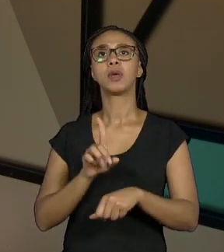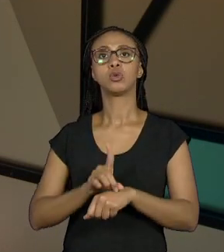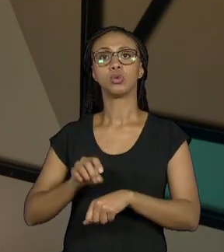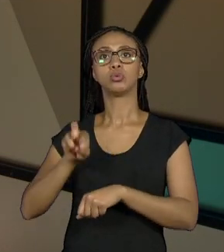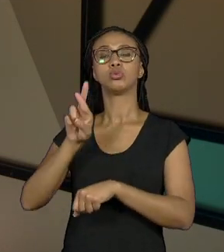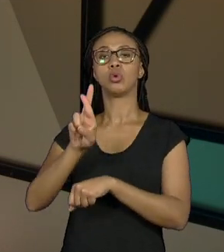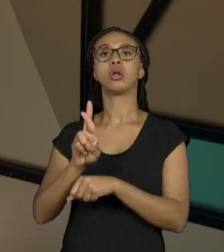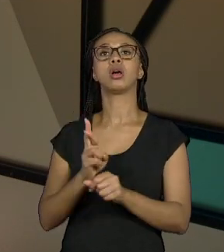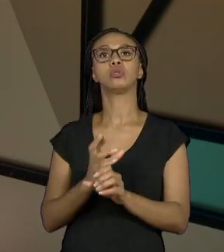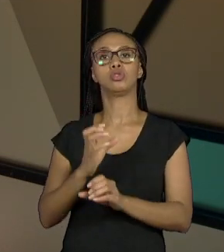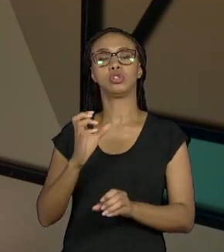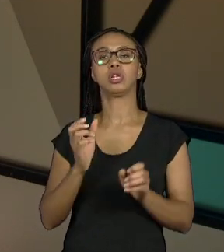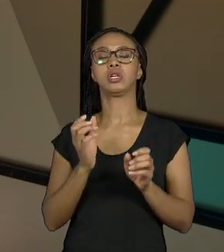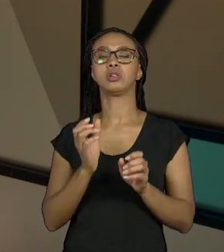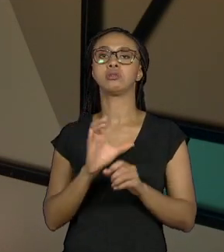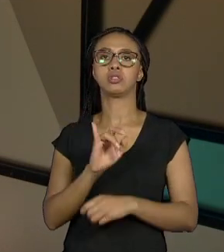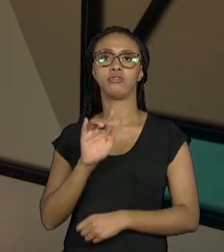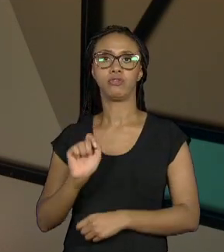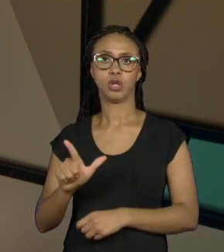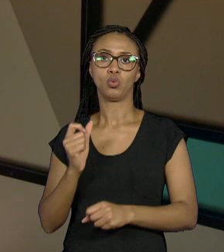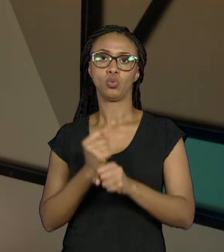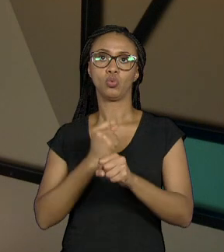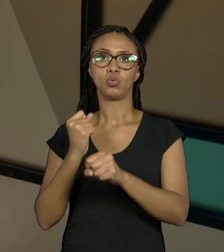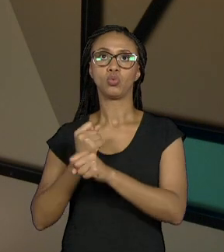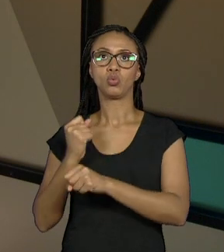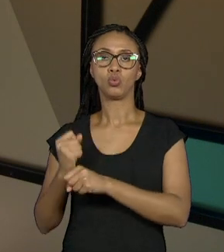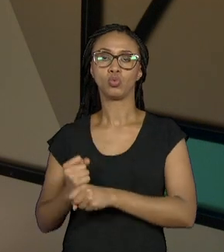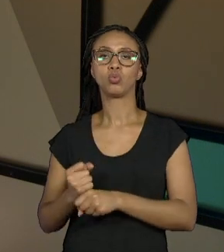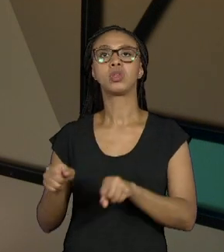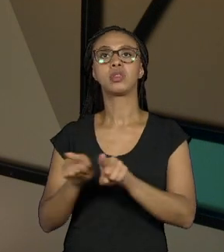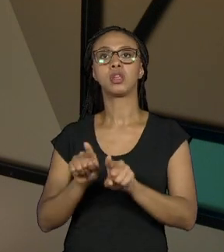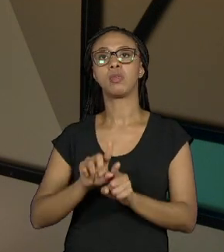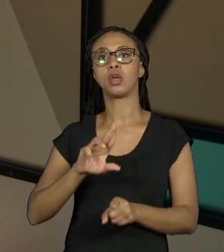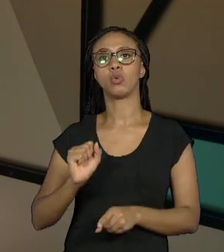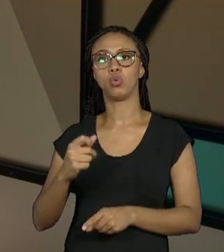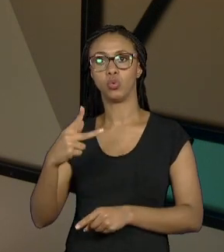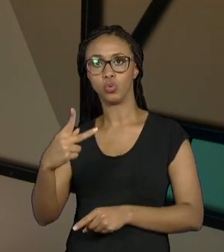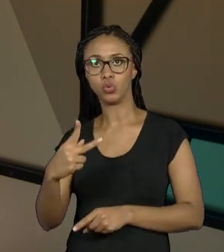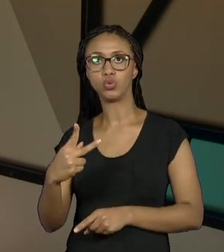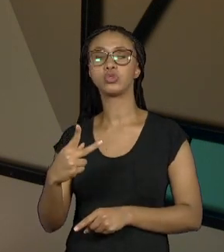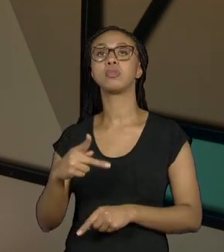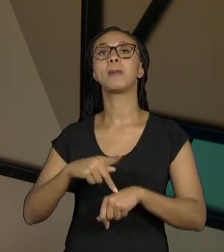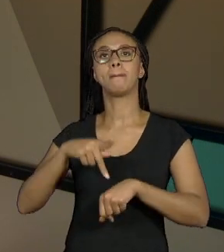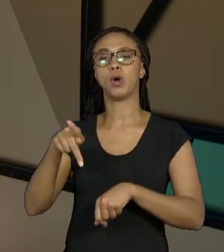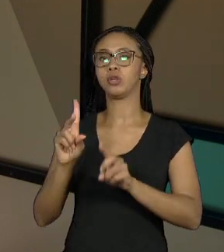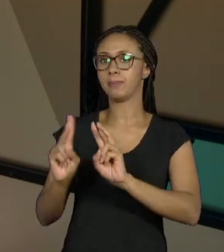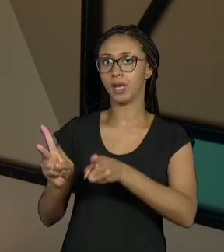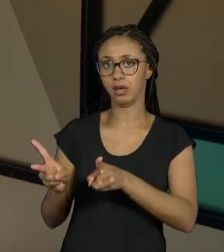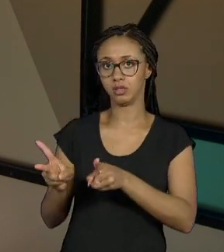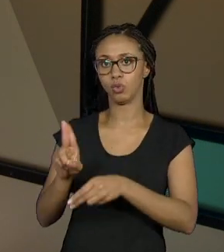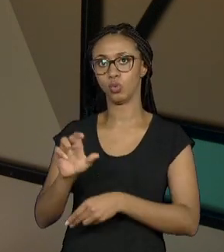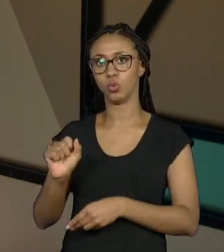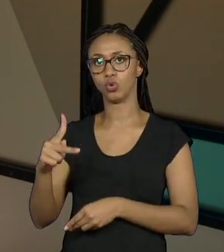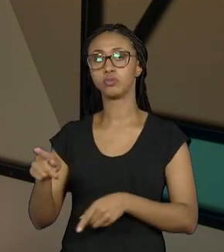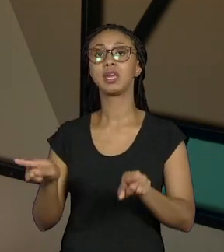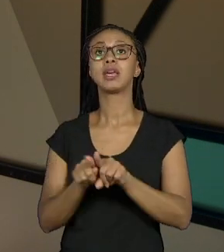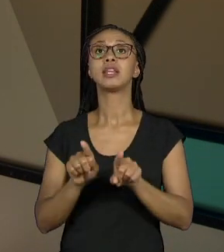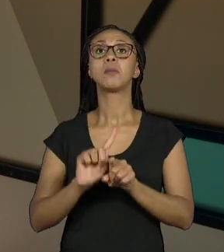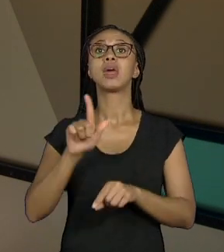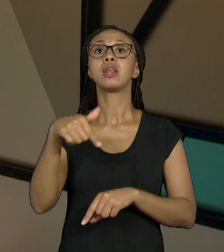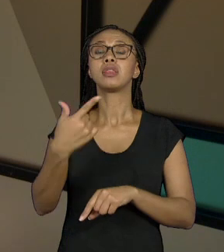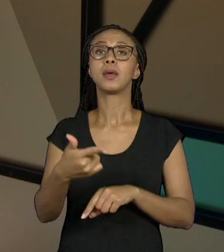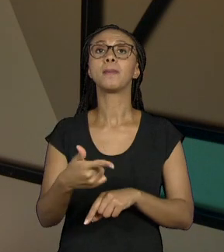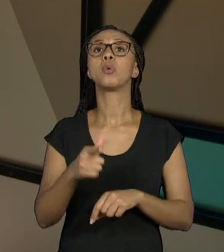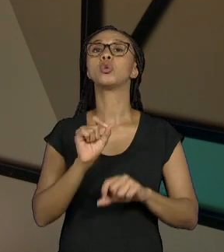Engenharia Civil pela Escola Politécnica da USP, pós-doutorado pela mesma escola, e fiz livre docência